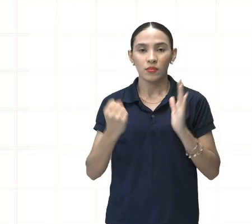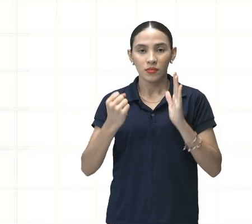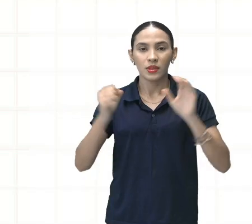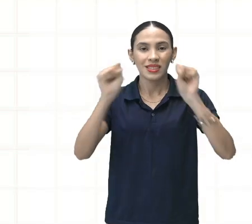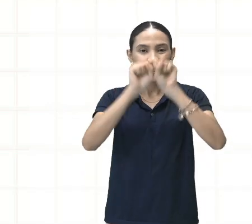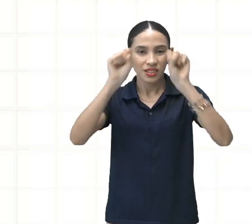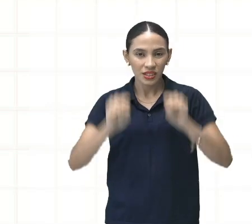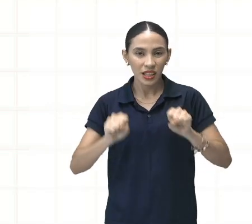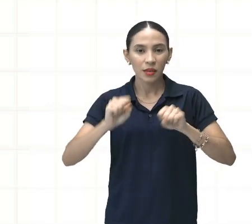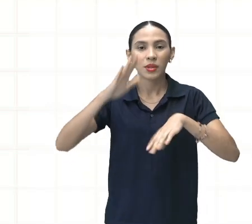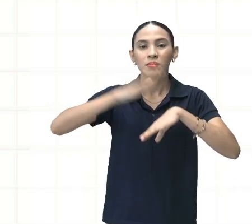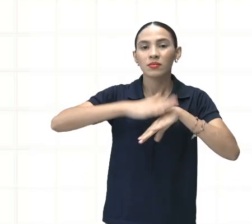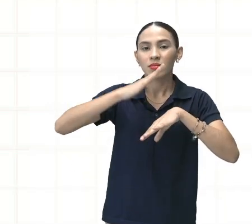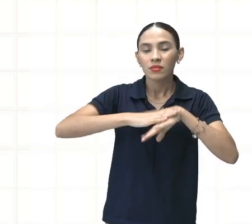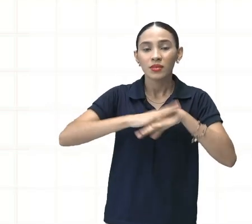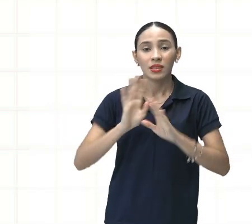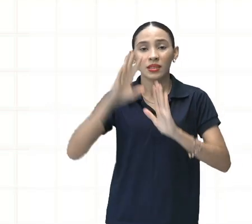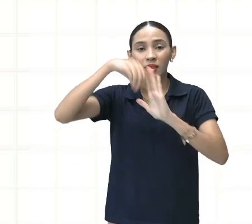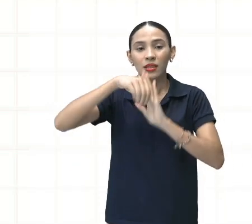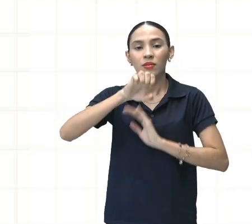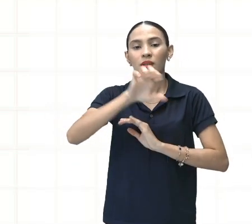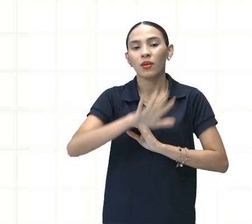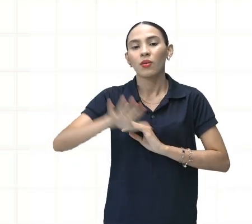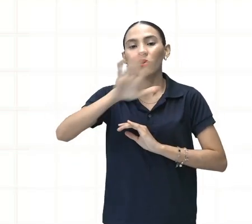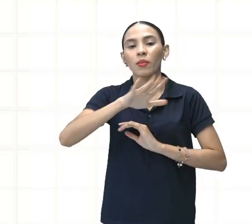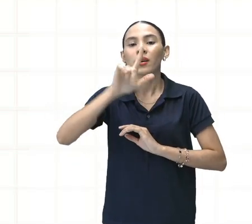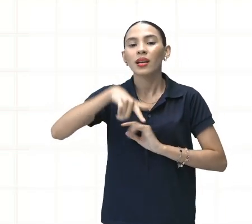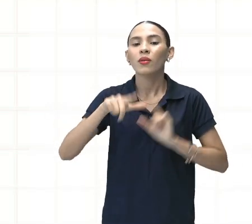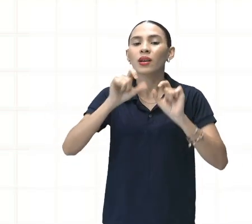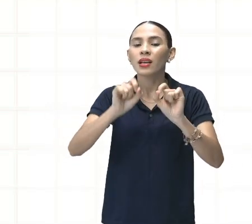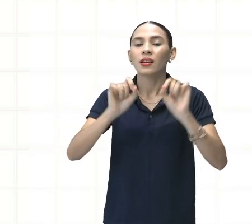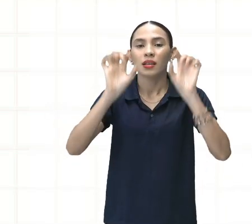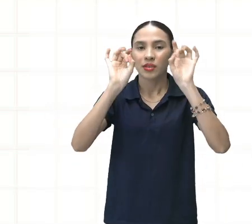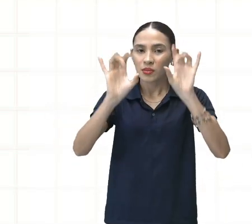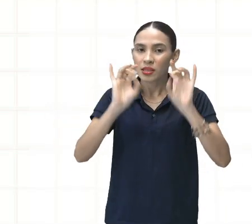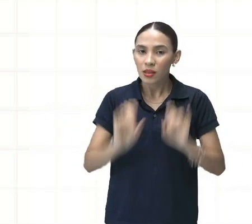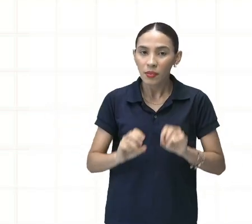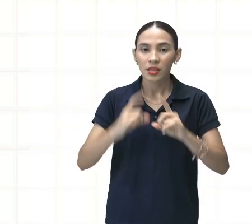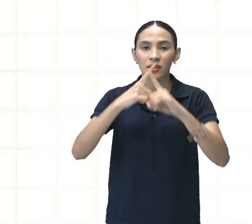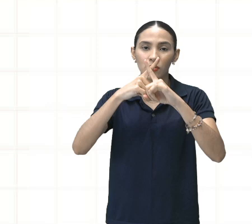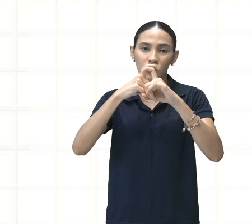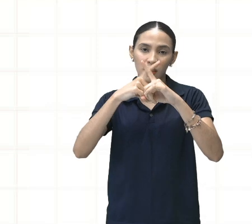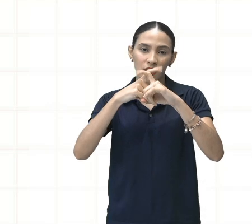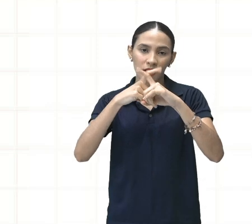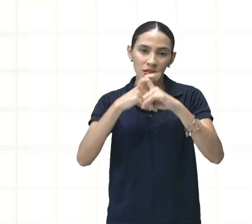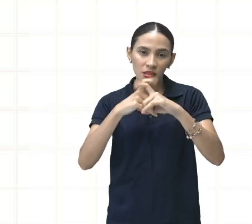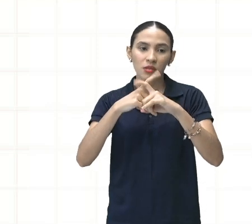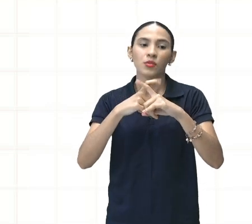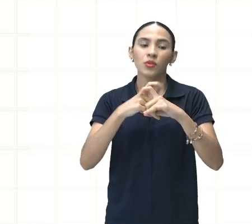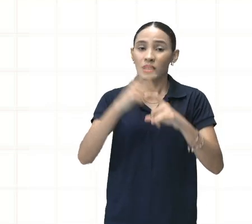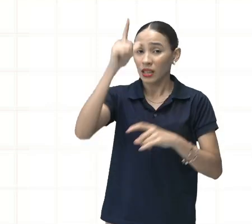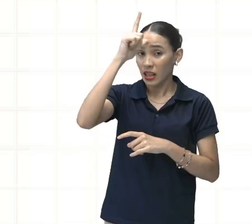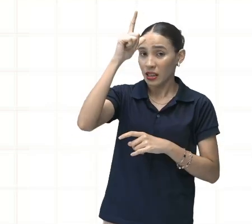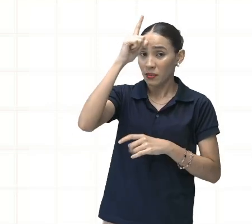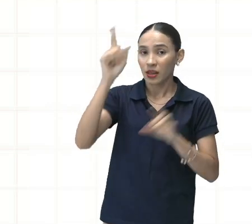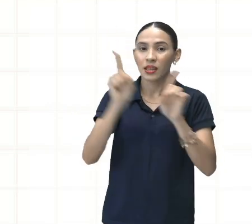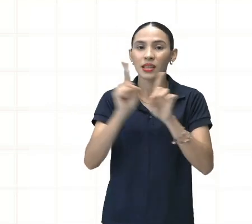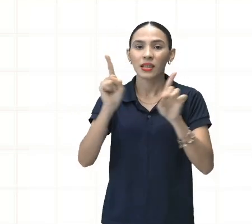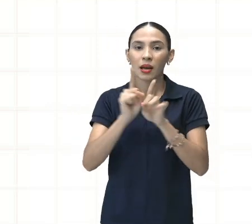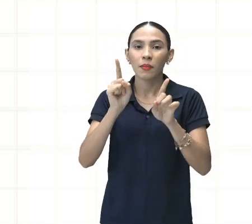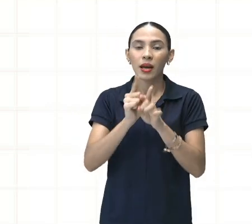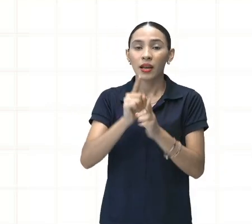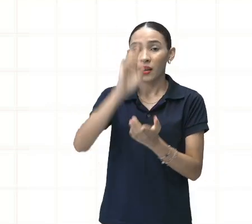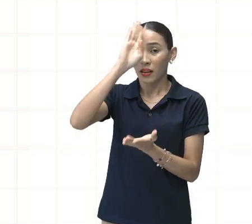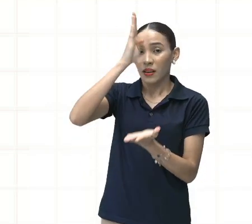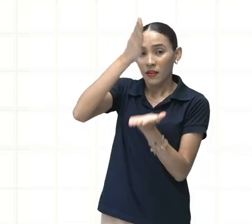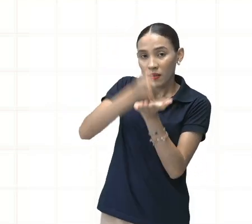regimes totalitários na Europa, que no caso é especialmente o nazismo na Alemanha e o fascismo na